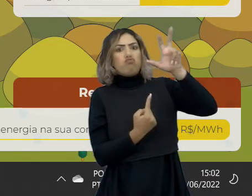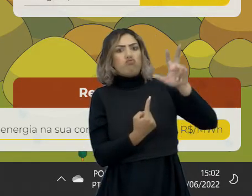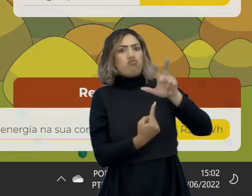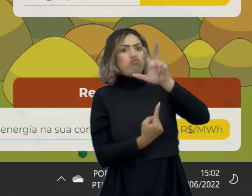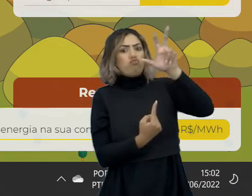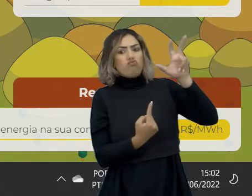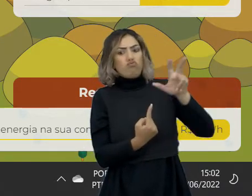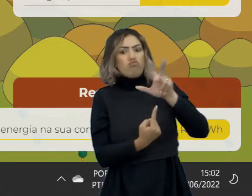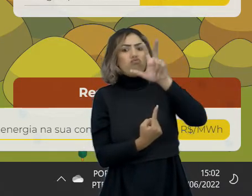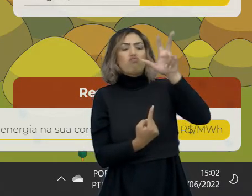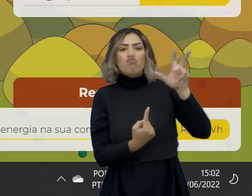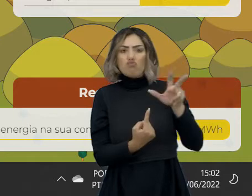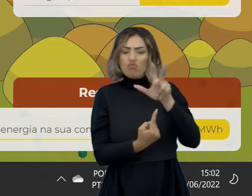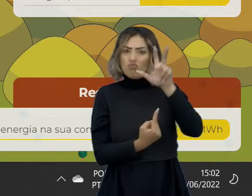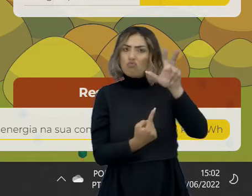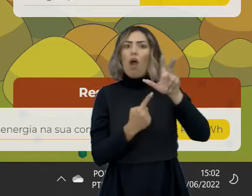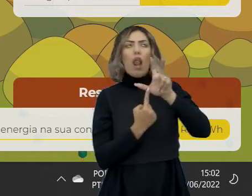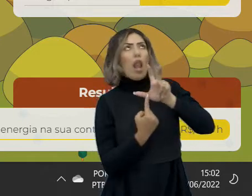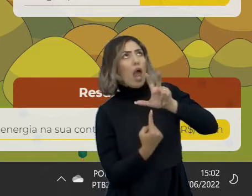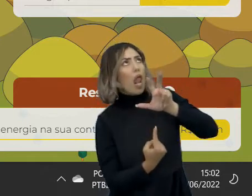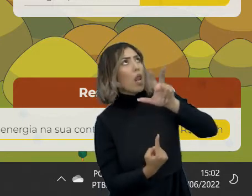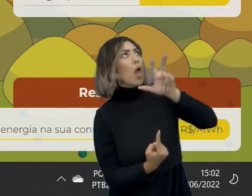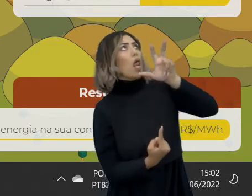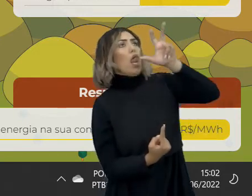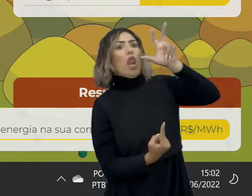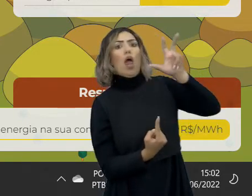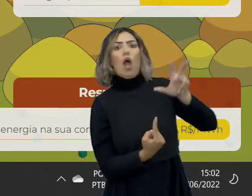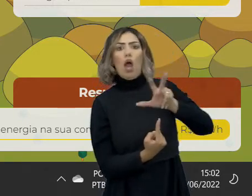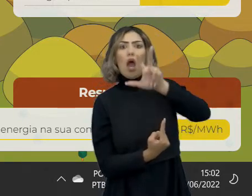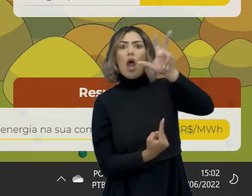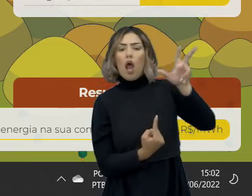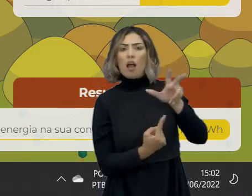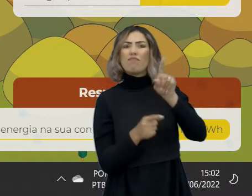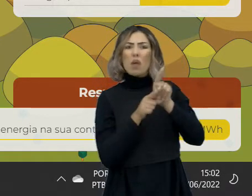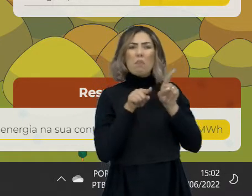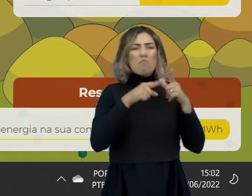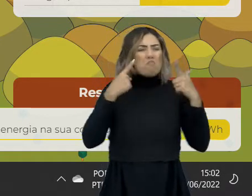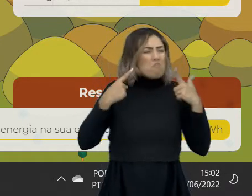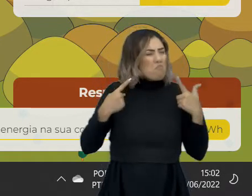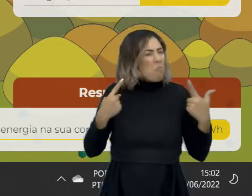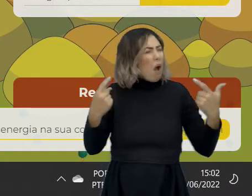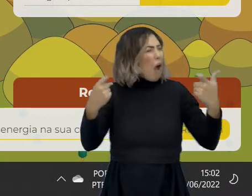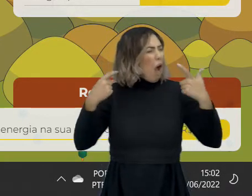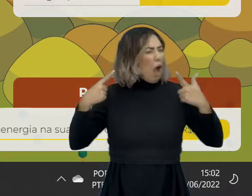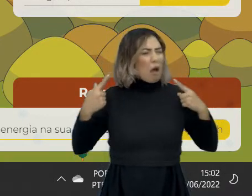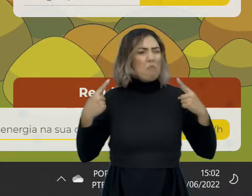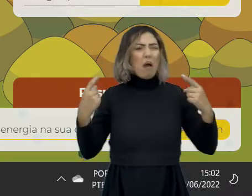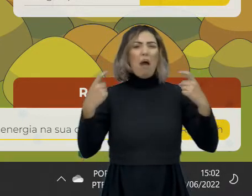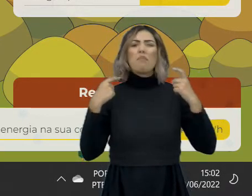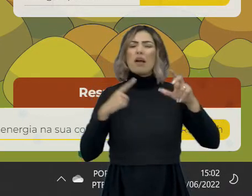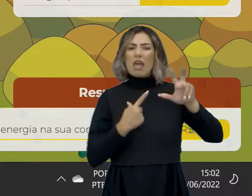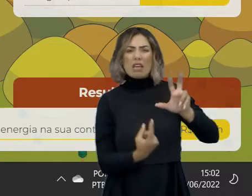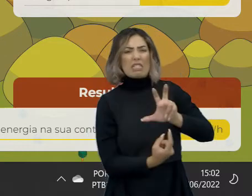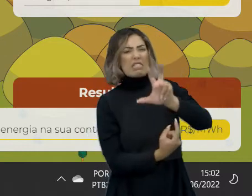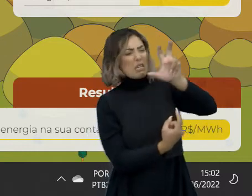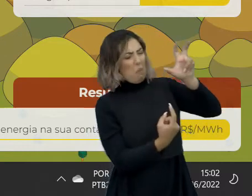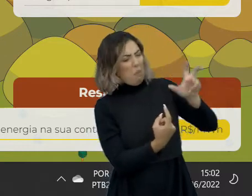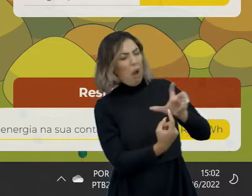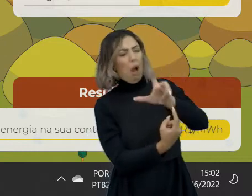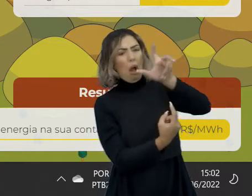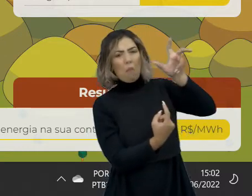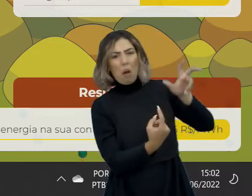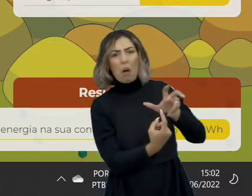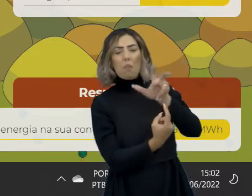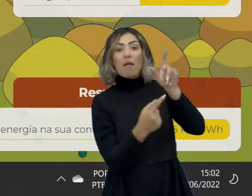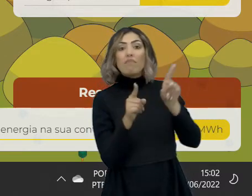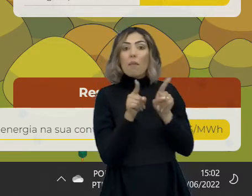É só uma ilusão. E além disso, ela faz muito barulho. Nas verdade. regiões, precisa de ter vento o tempo